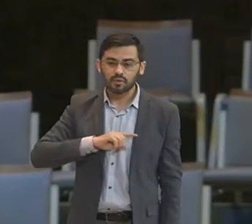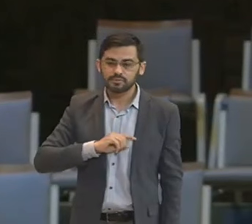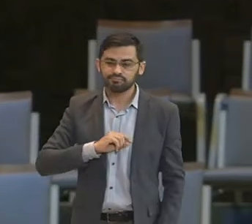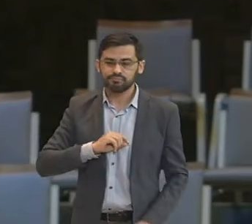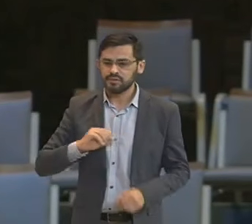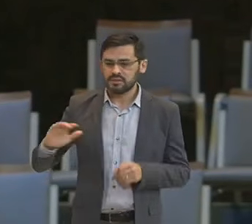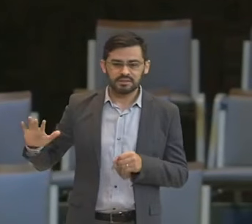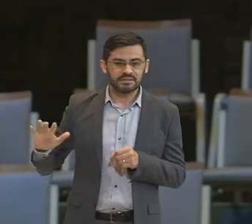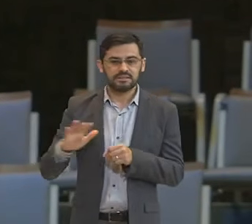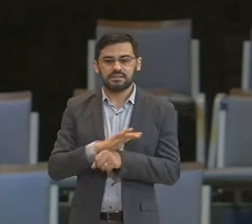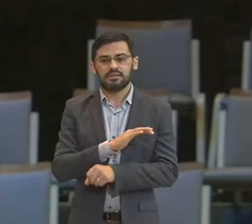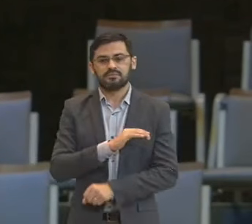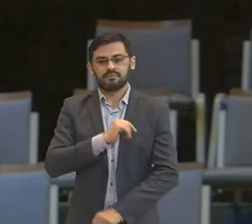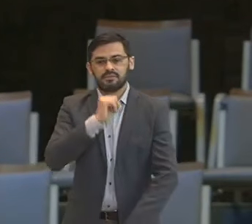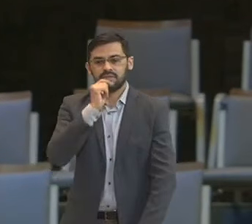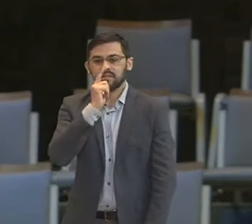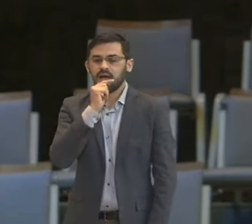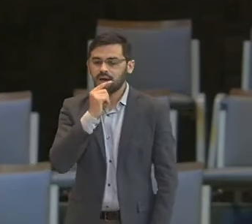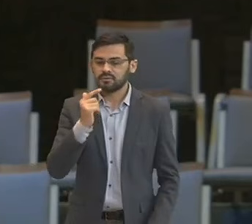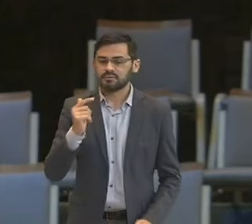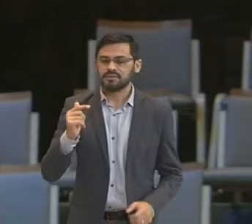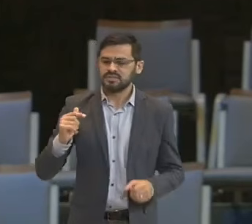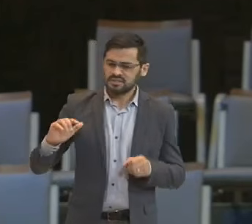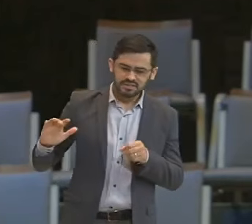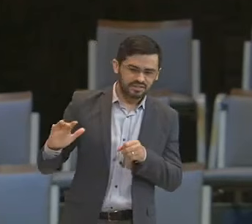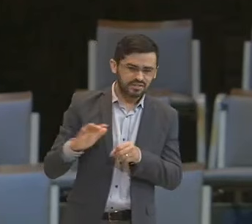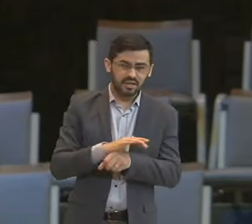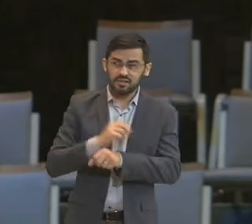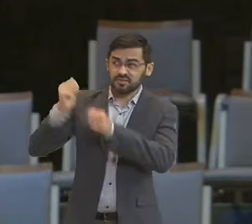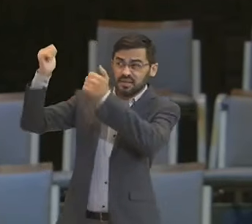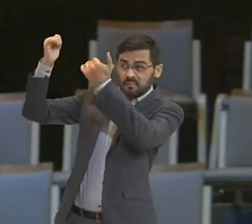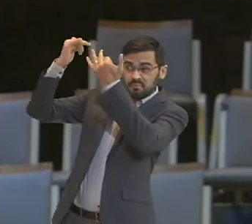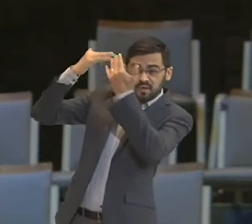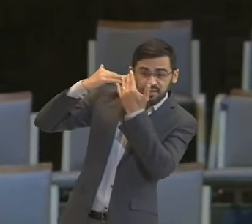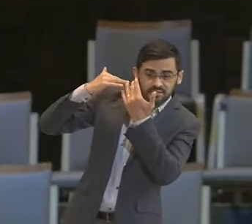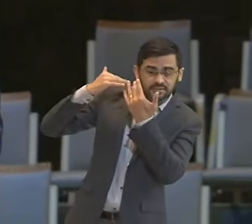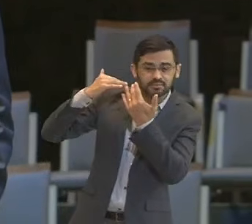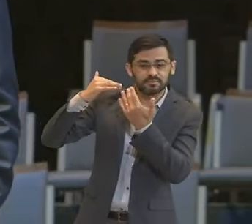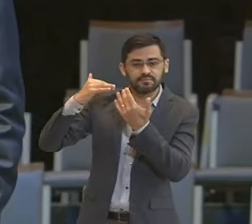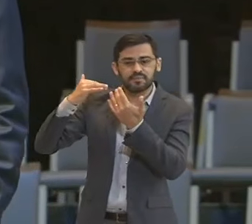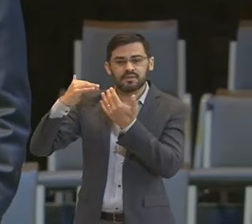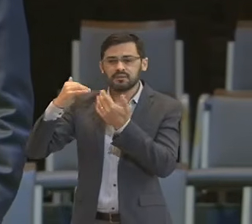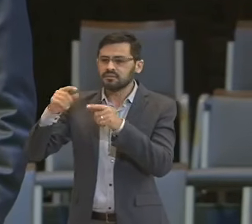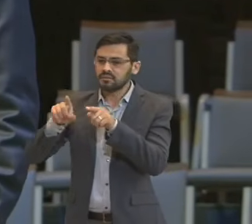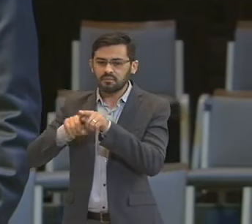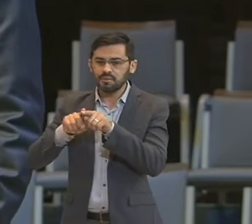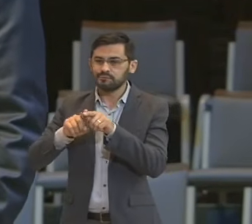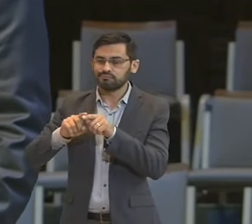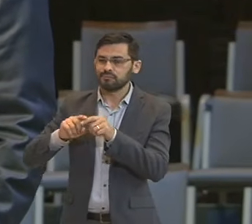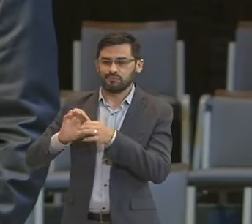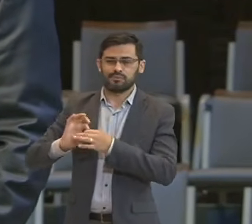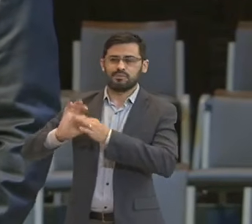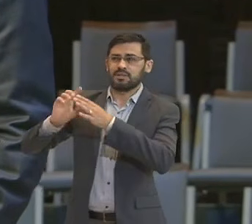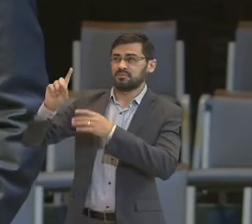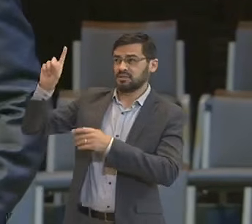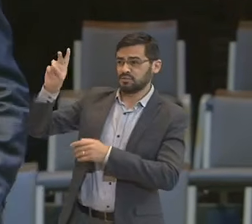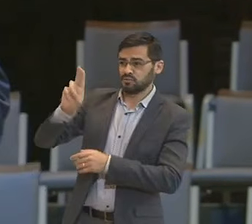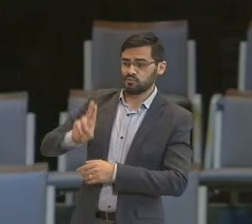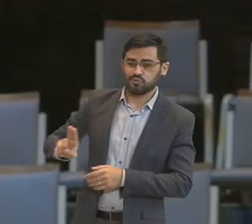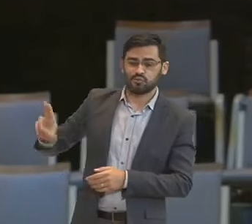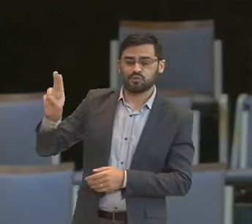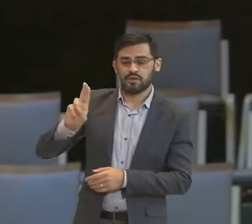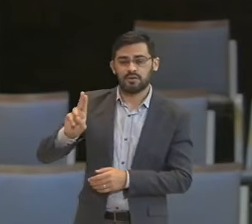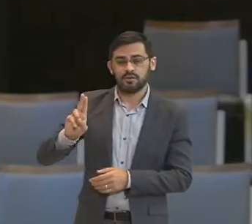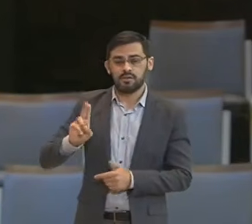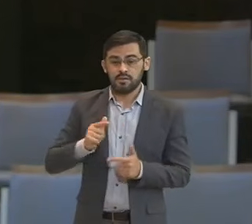cheio dessa água, não está cheio dessa bênção, nem ser uma fonte. E o